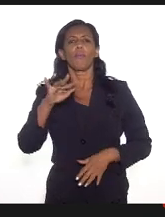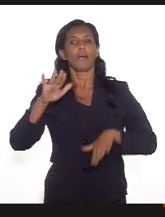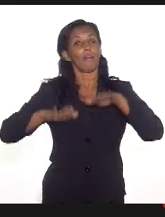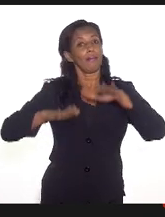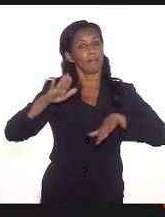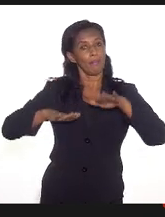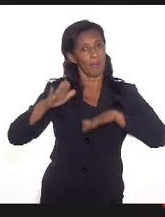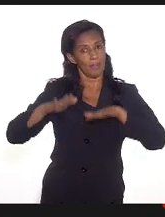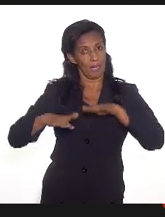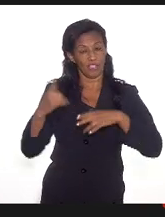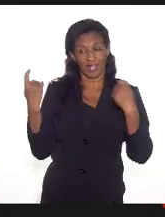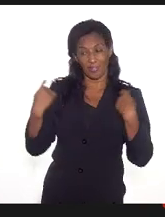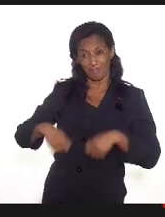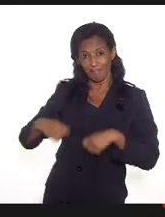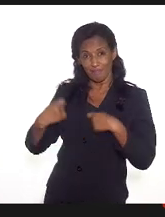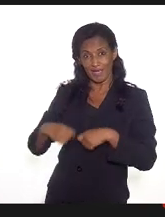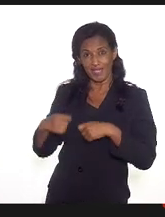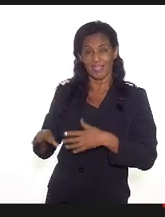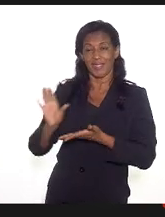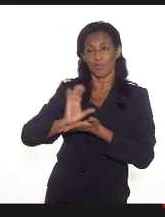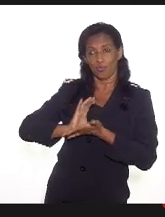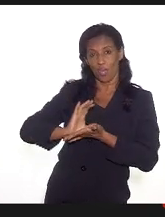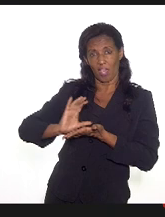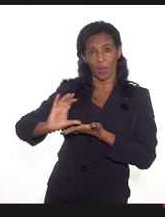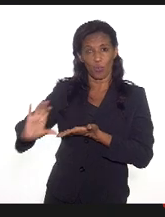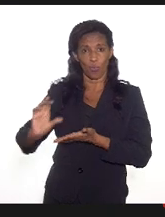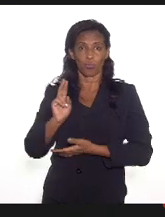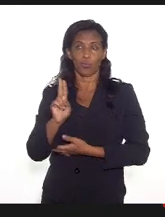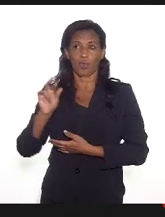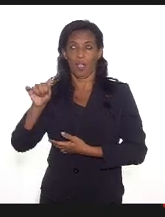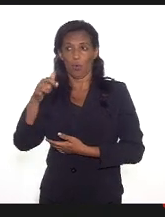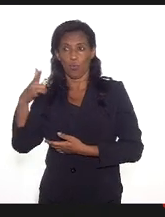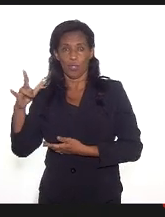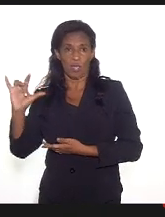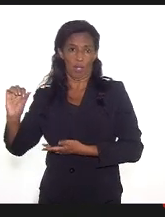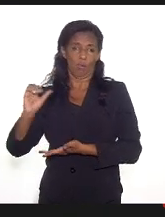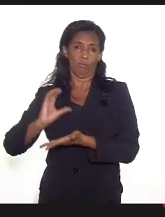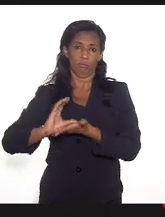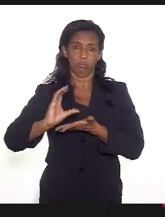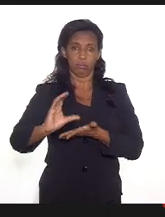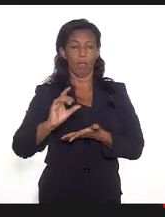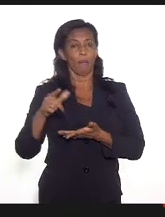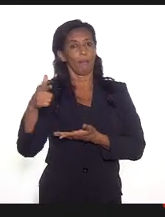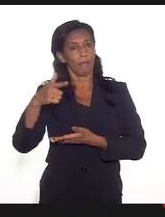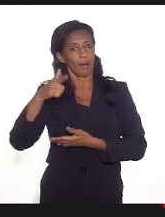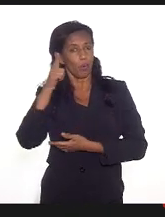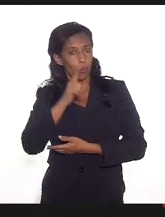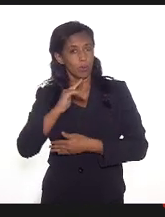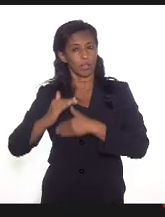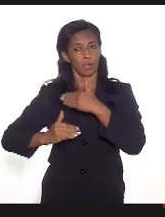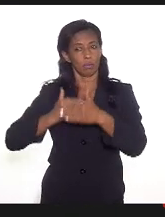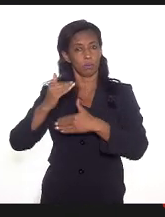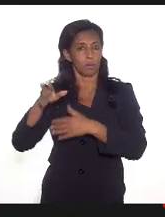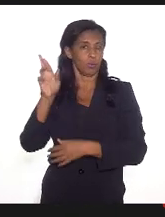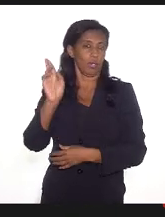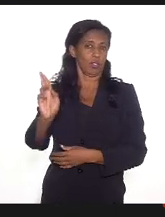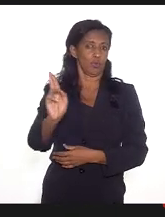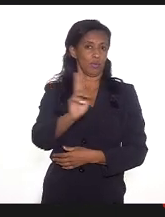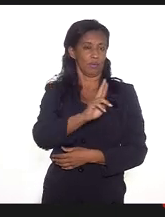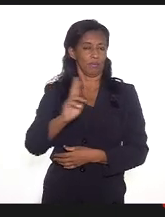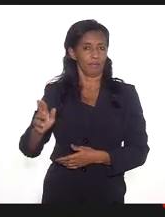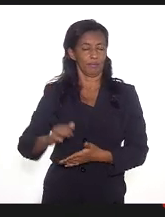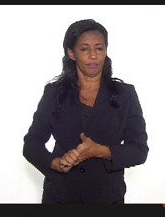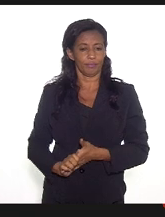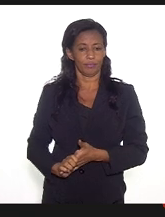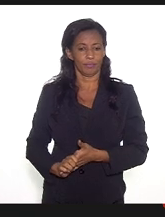dependente. Elas dependem de recursos da União, de orçamento da União, para cumprirem as suas responsabilidades.